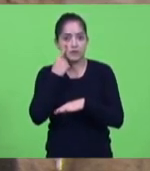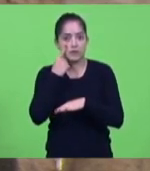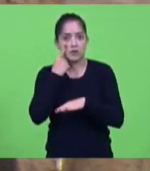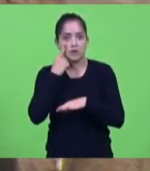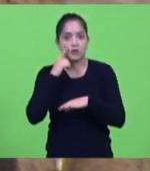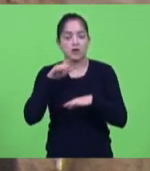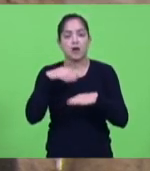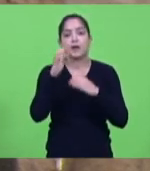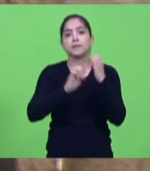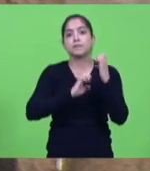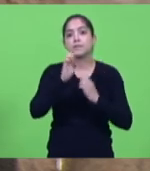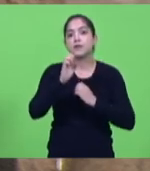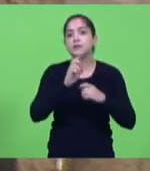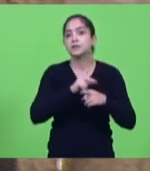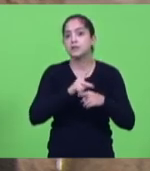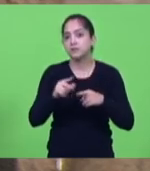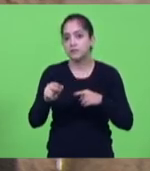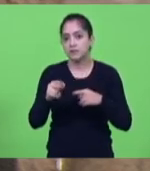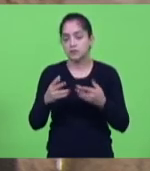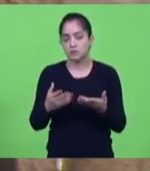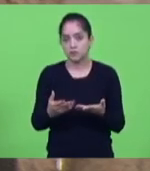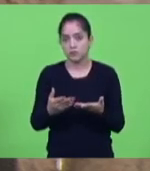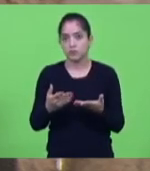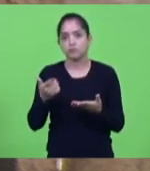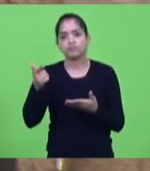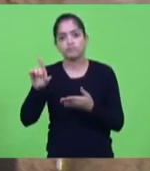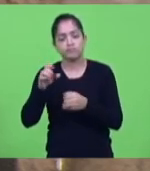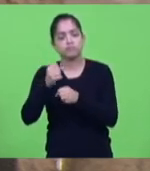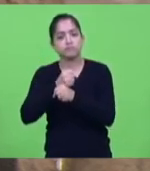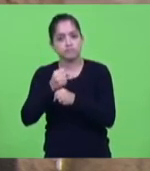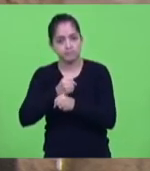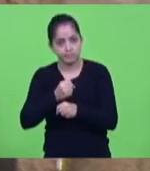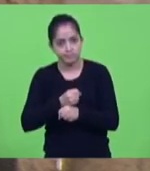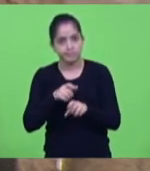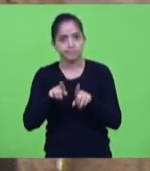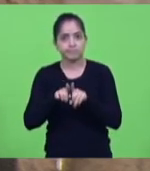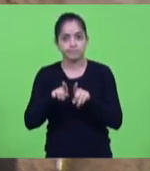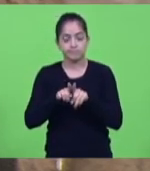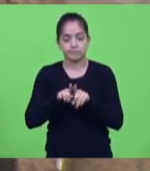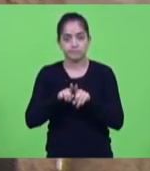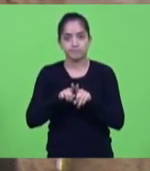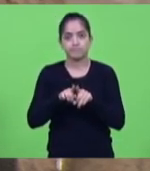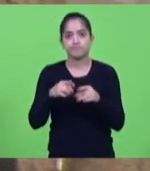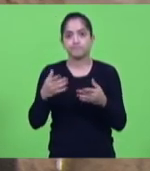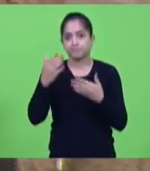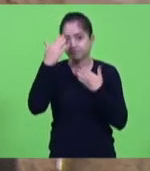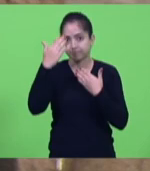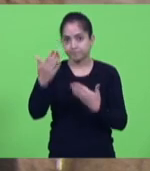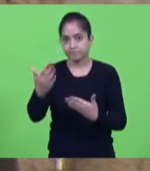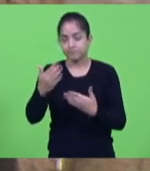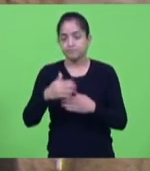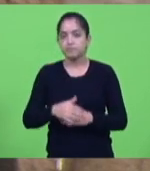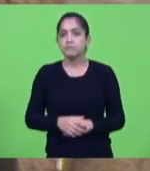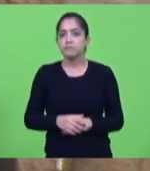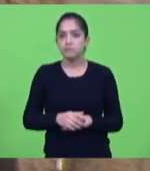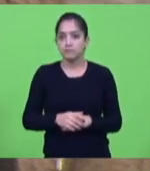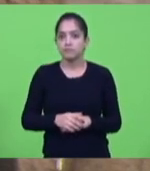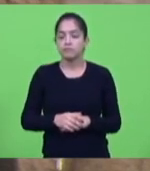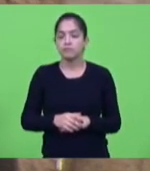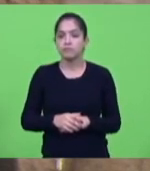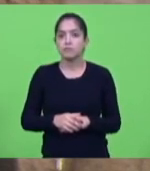É importante que se diga que algumas outras obras, eu estou aqui para agradecer hoje também mais uma